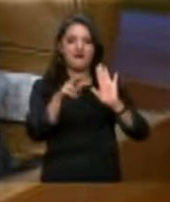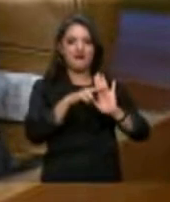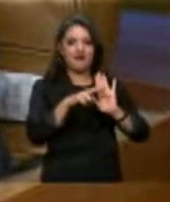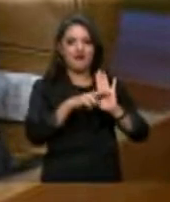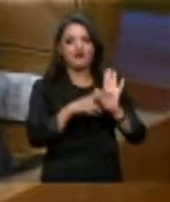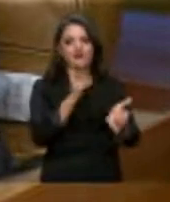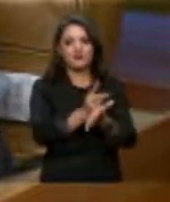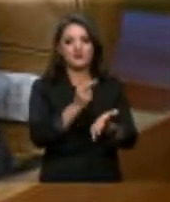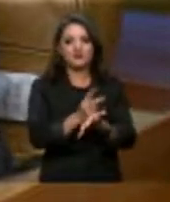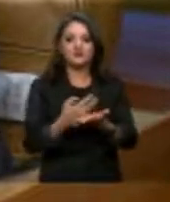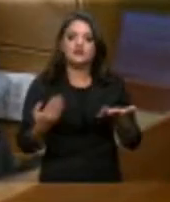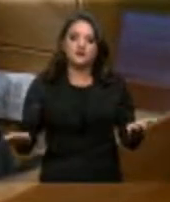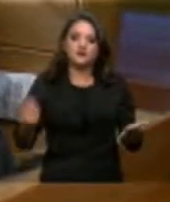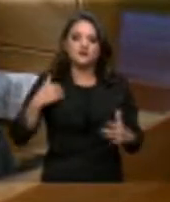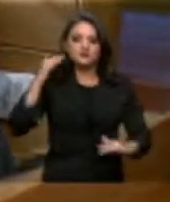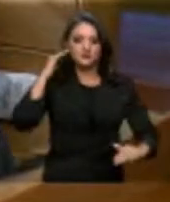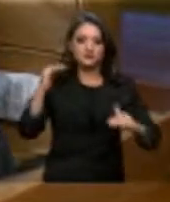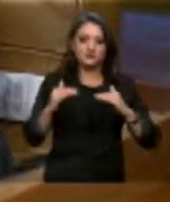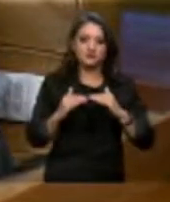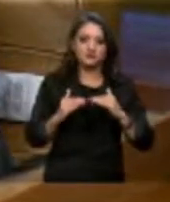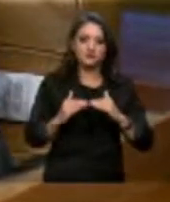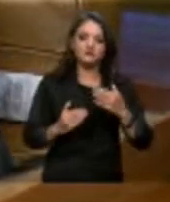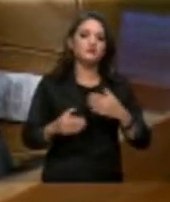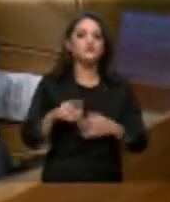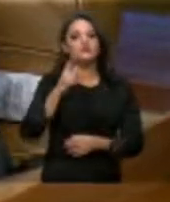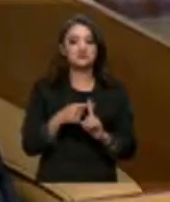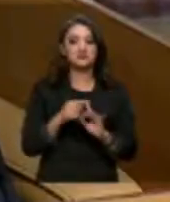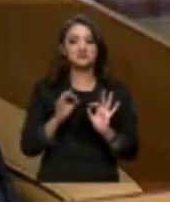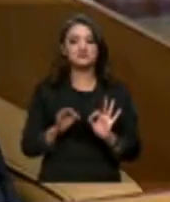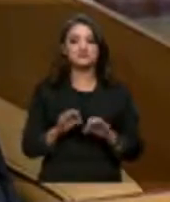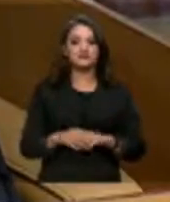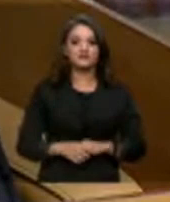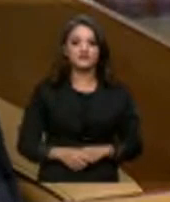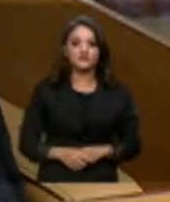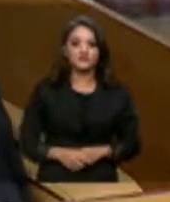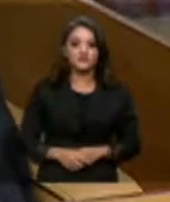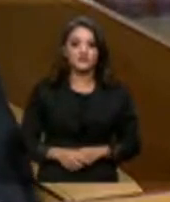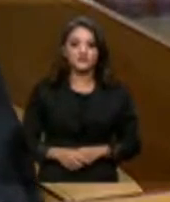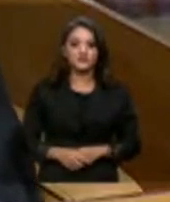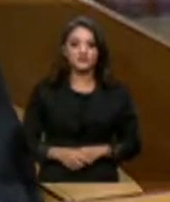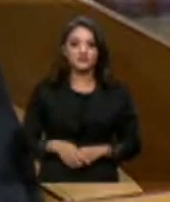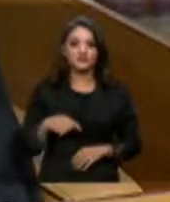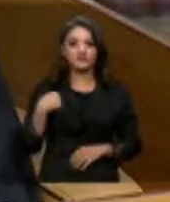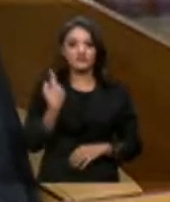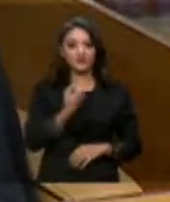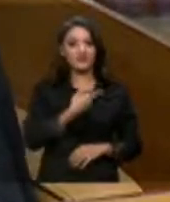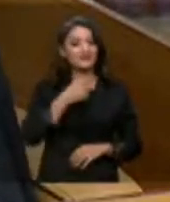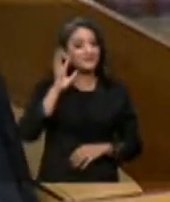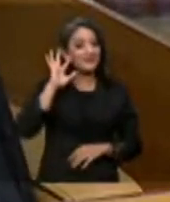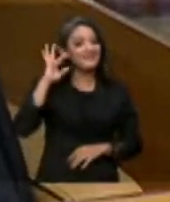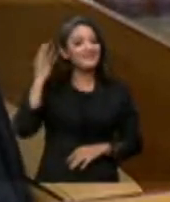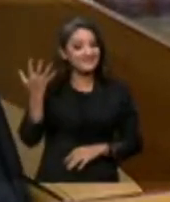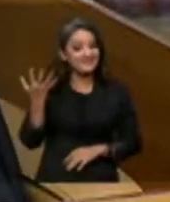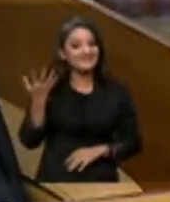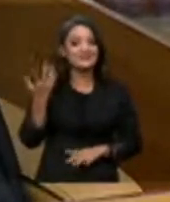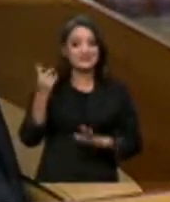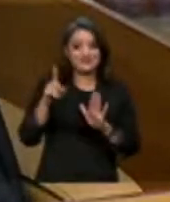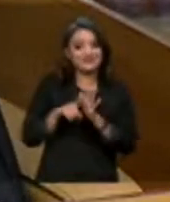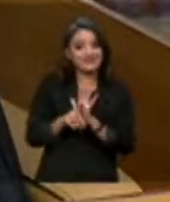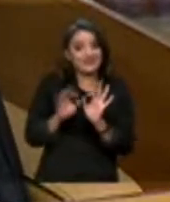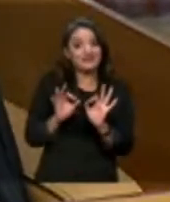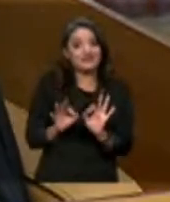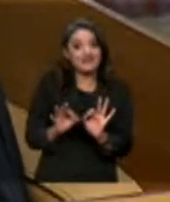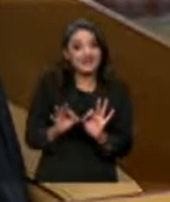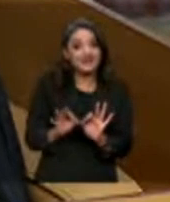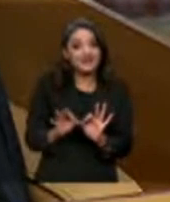Portanto, acompanho o eminente ministro Alexandre Moraes. Nós estamos decidindo, presidente, eu quero ter certeza de